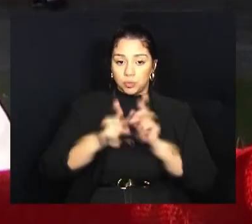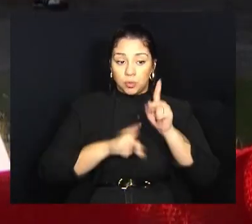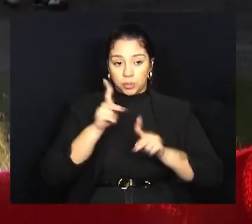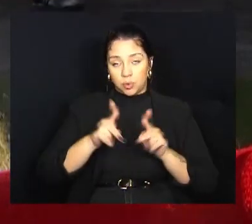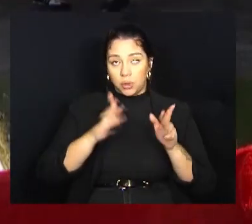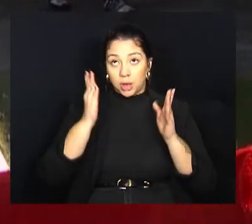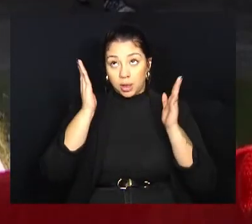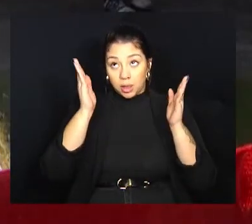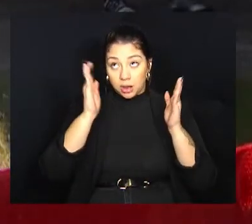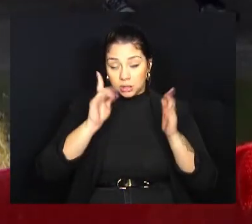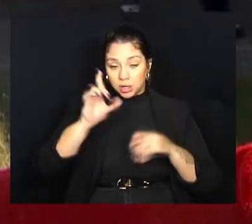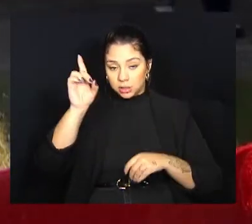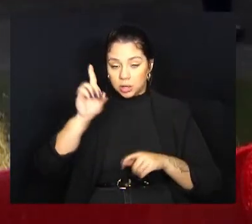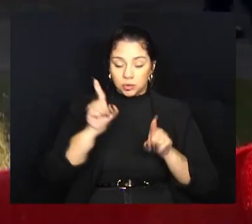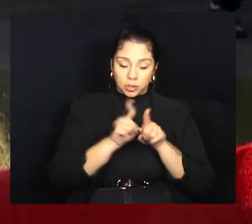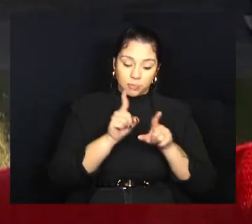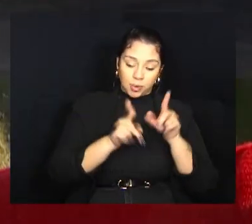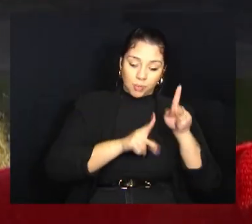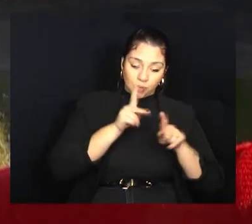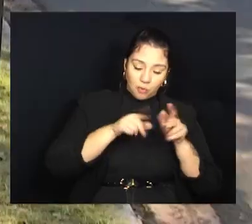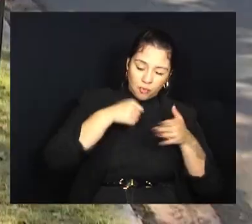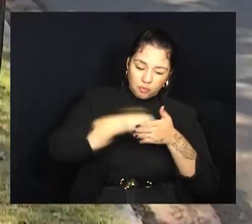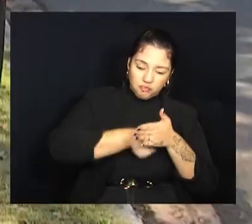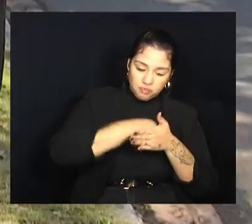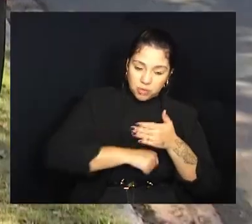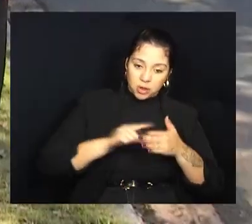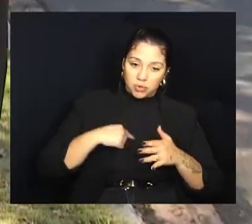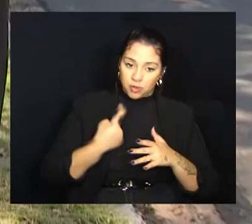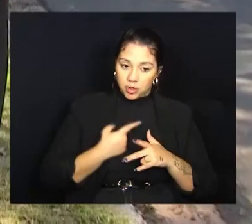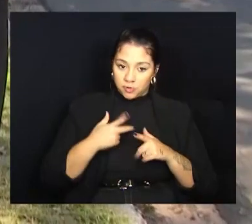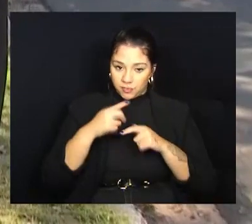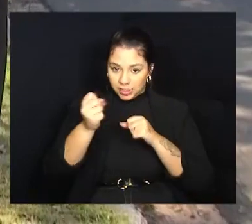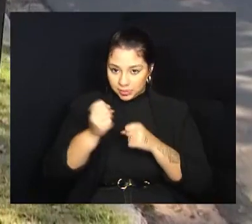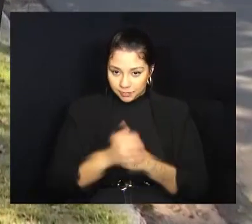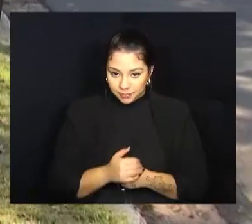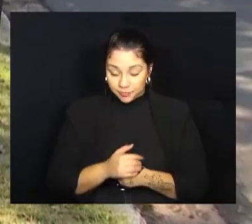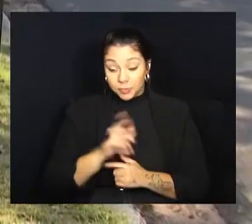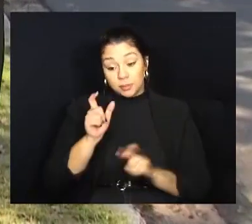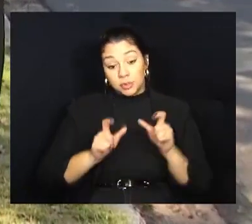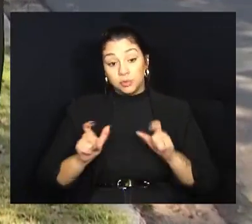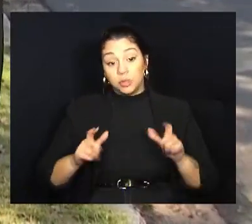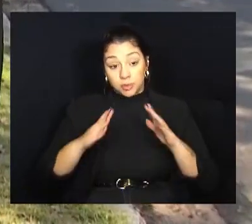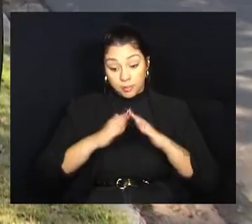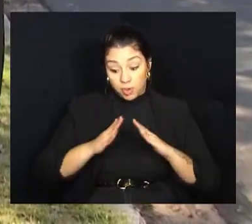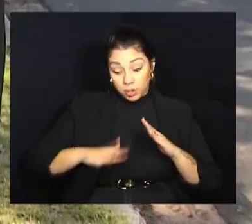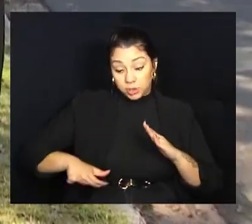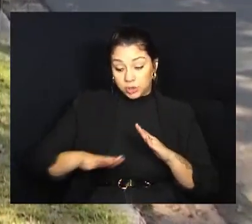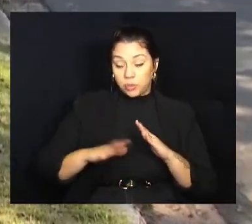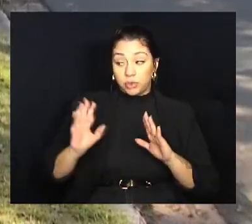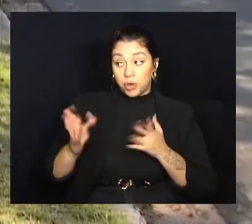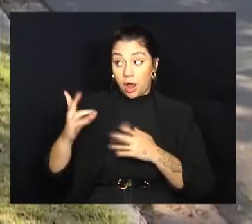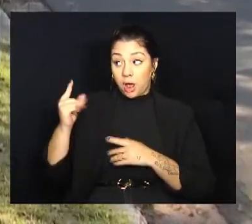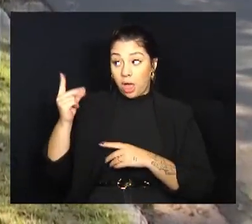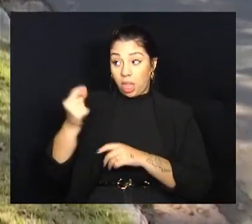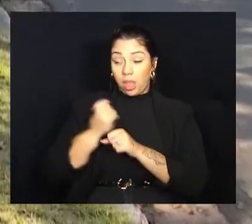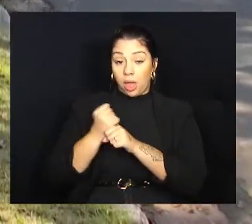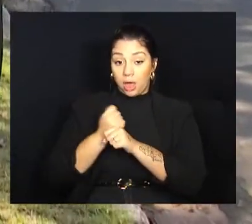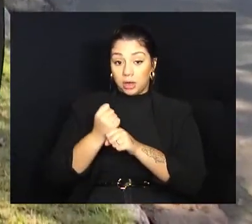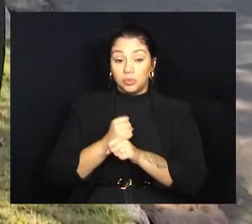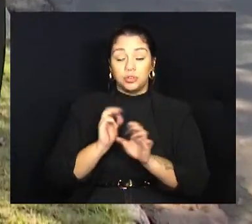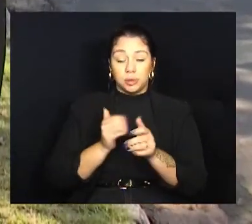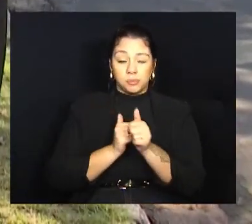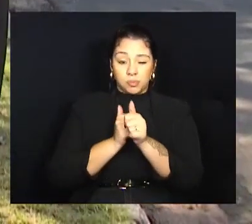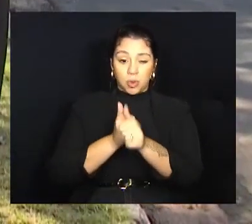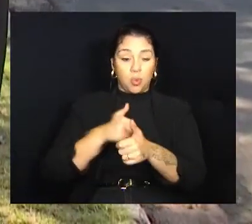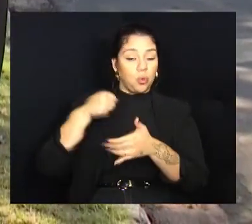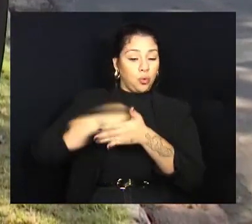Deus e a luta do povo, nós estamos vencendo essa barreira. Quem mora na região há muitos anos acompanhou de perto essa luta e